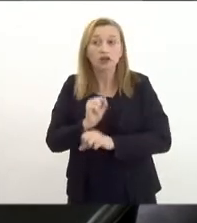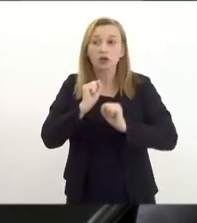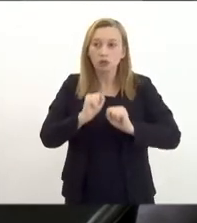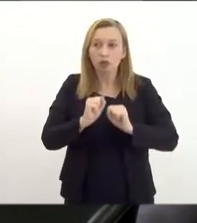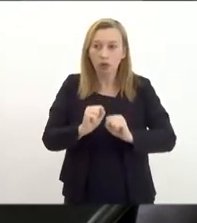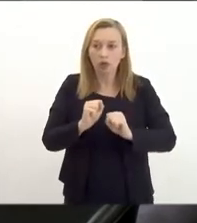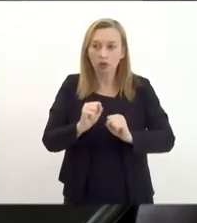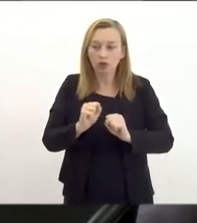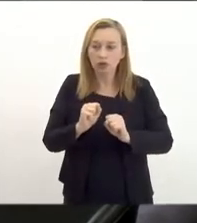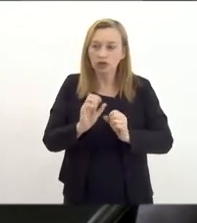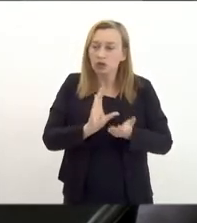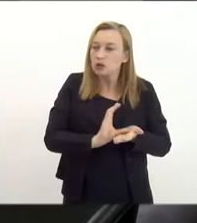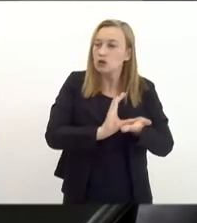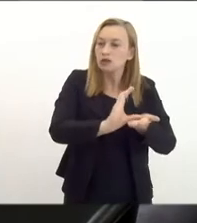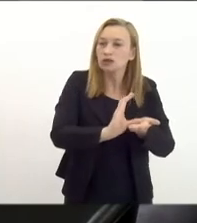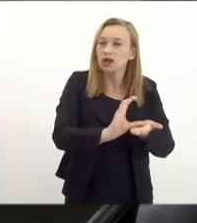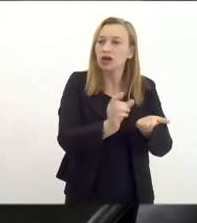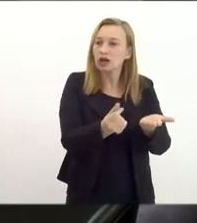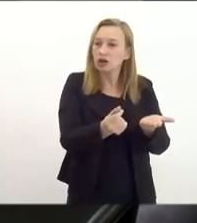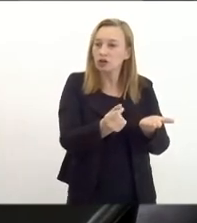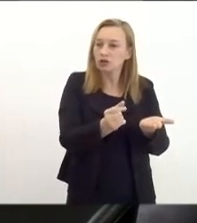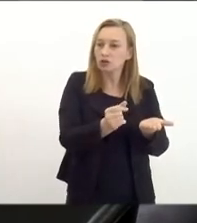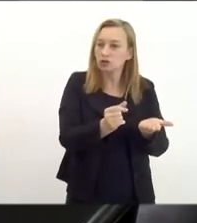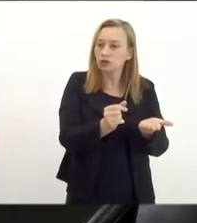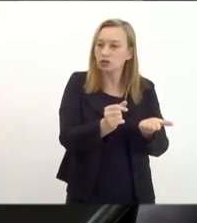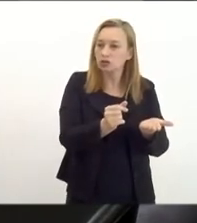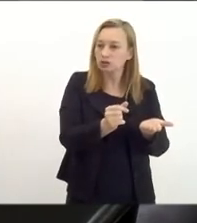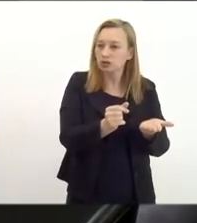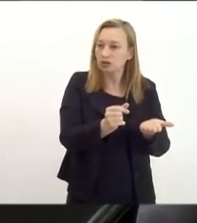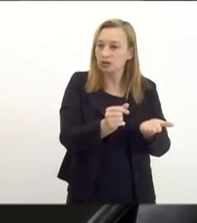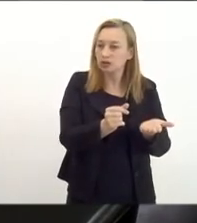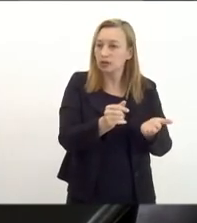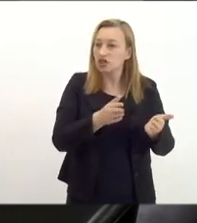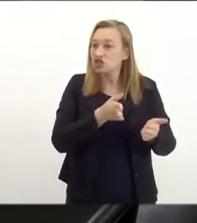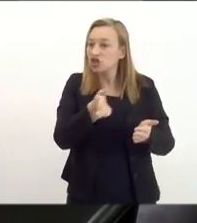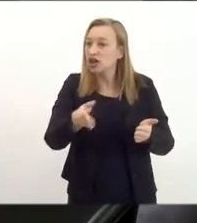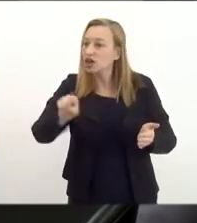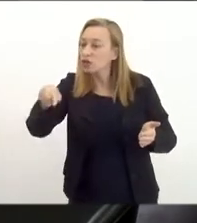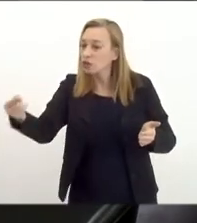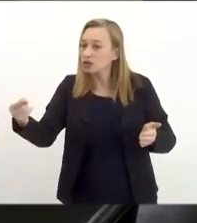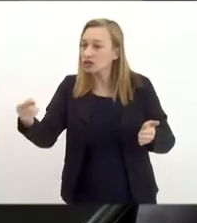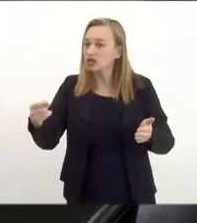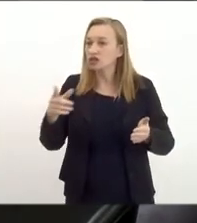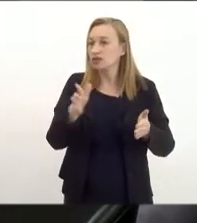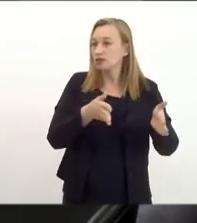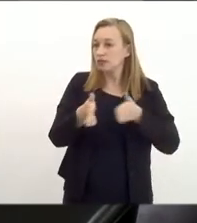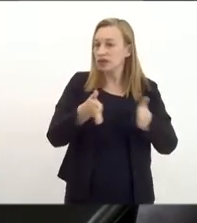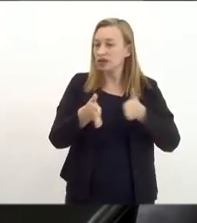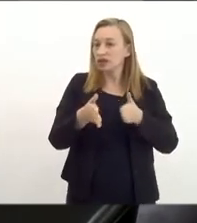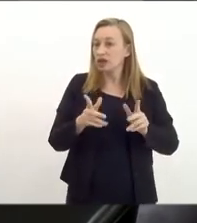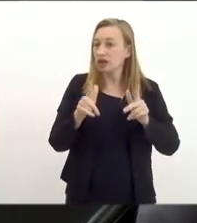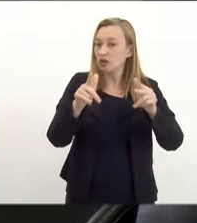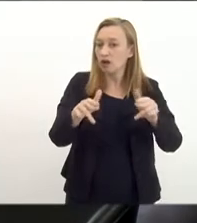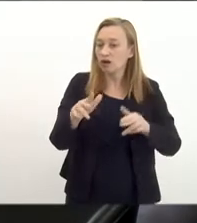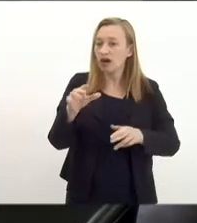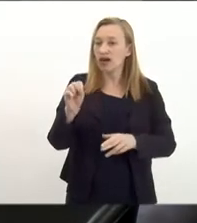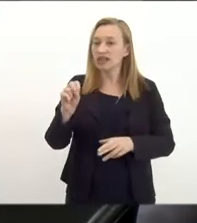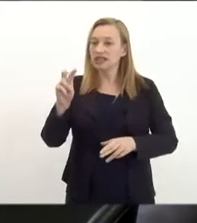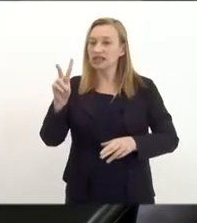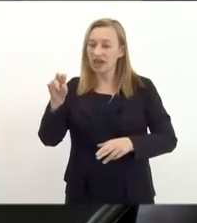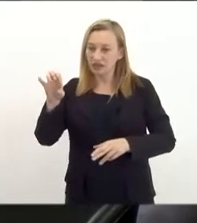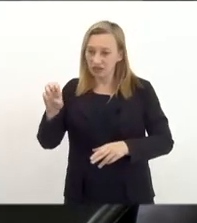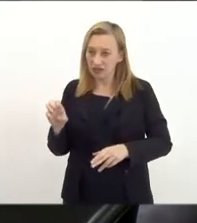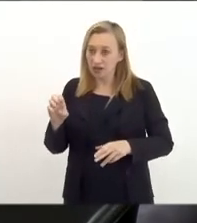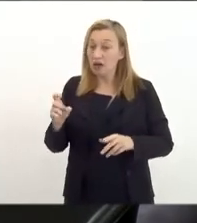aportar recursos para passar pelo resto das outras fases que for o caso da serve mas não